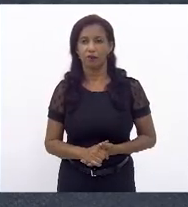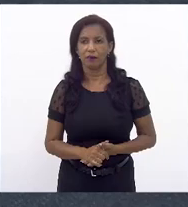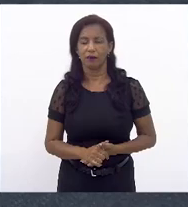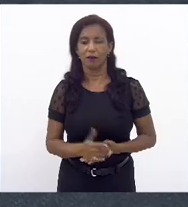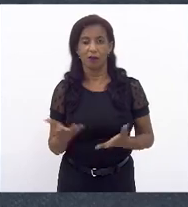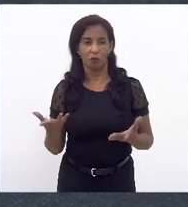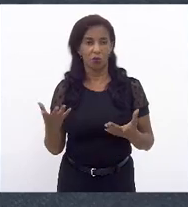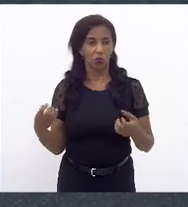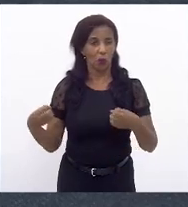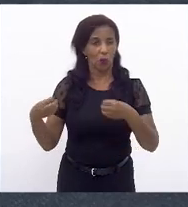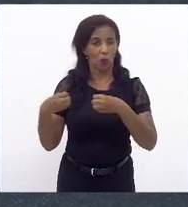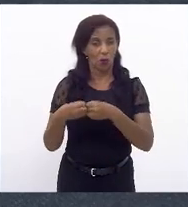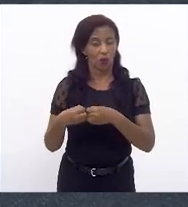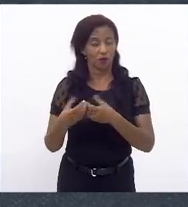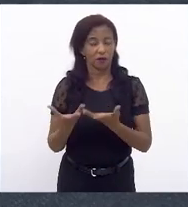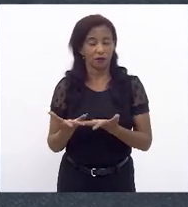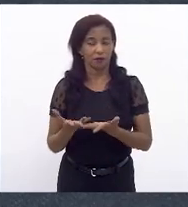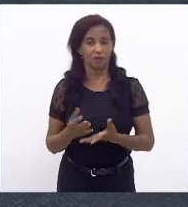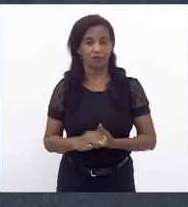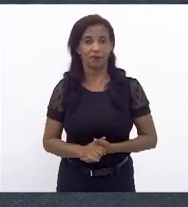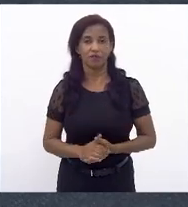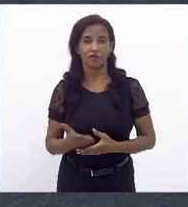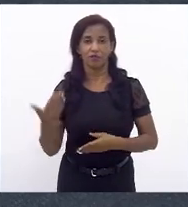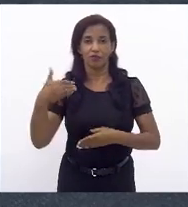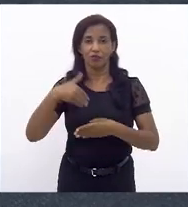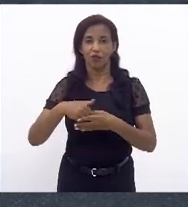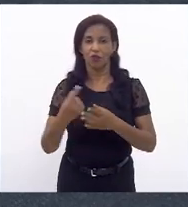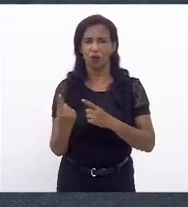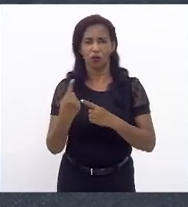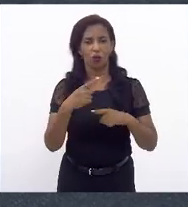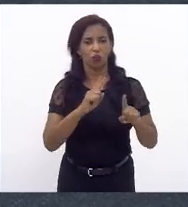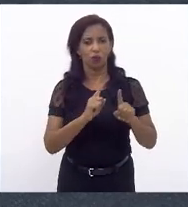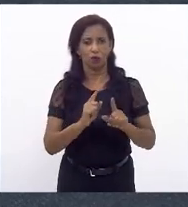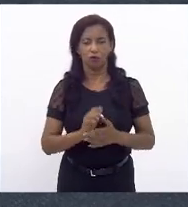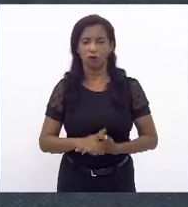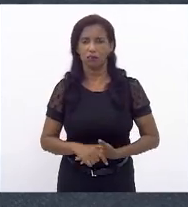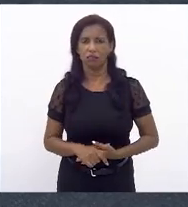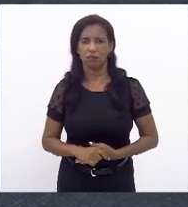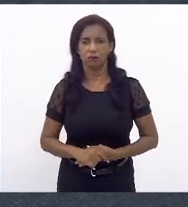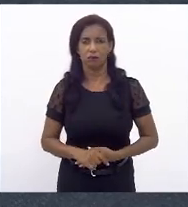muito próximos demais, eu voto contrário, eu voto não.